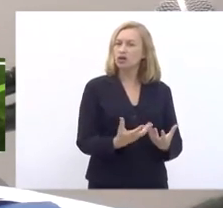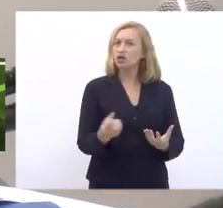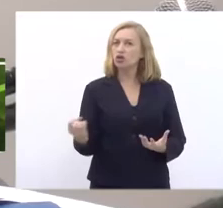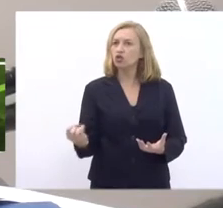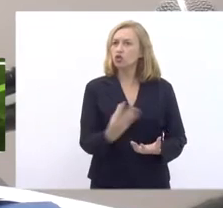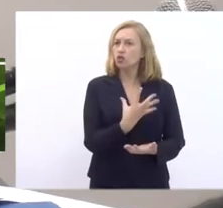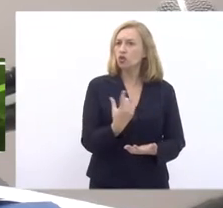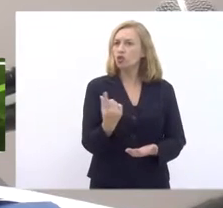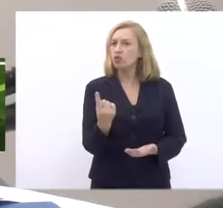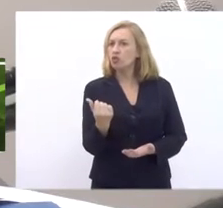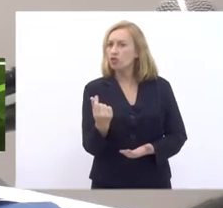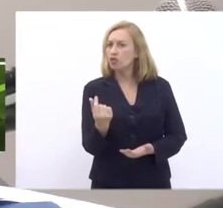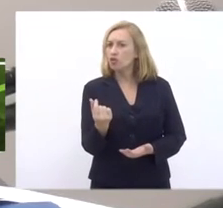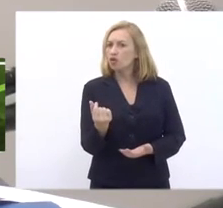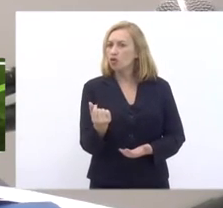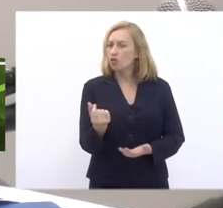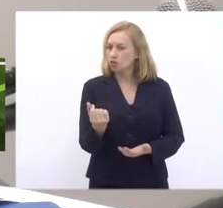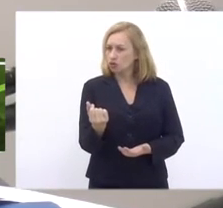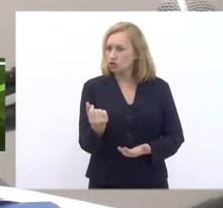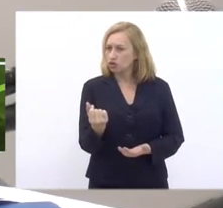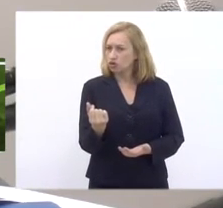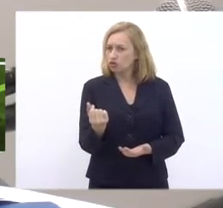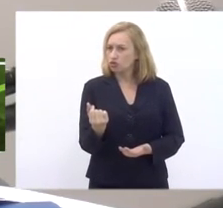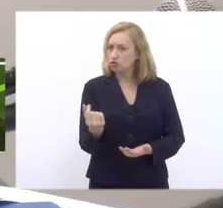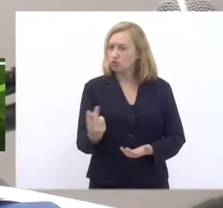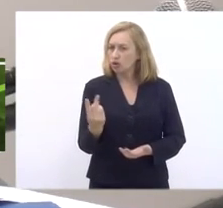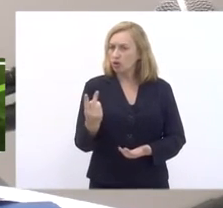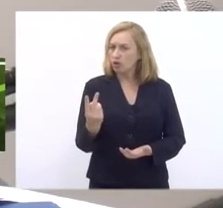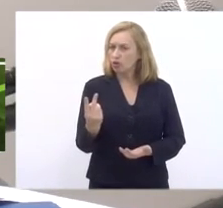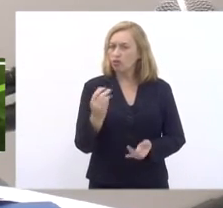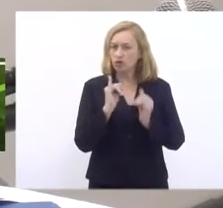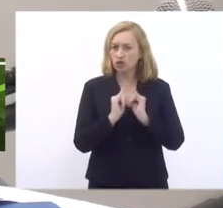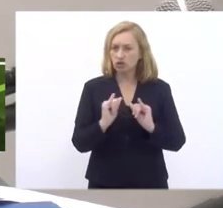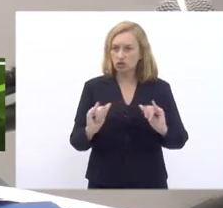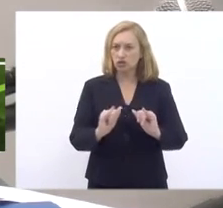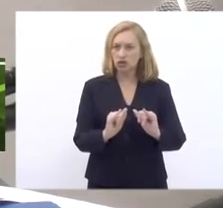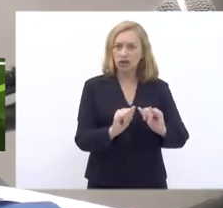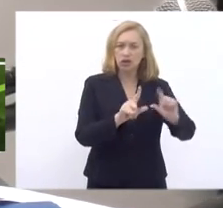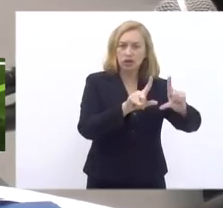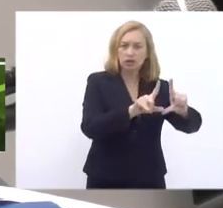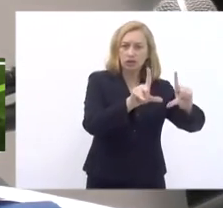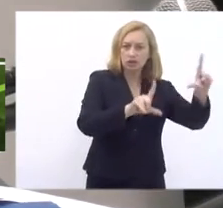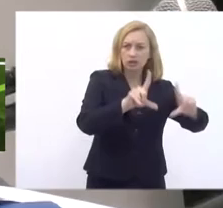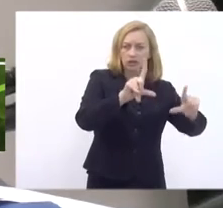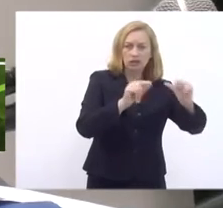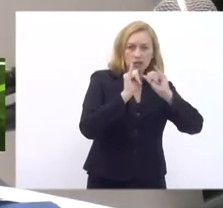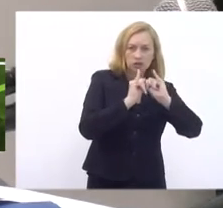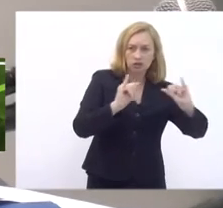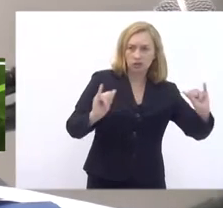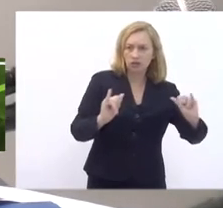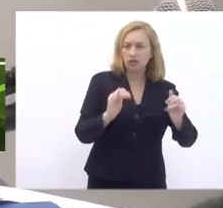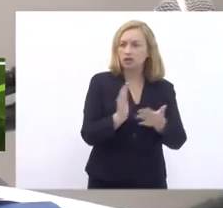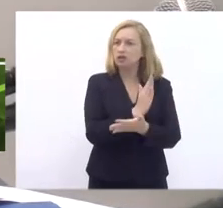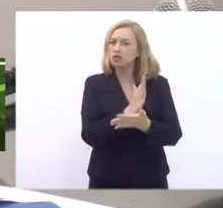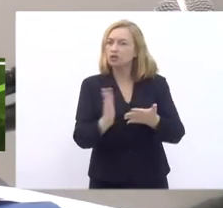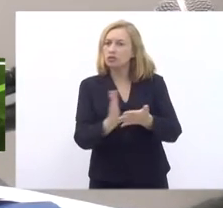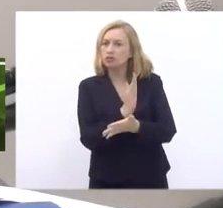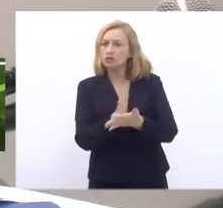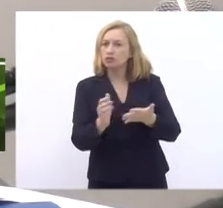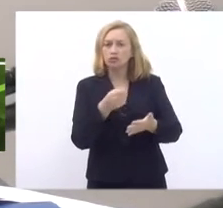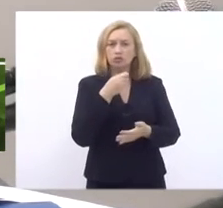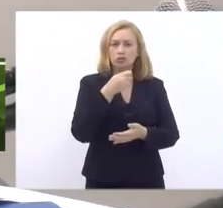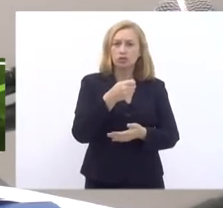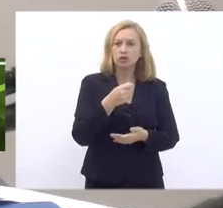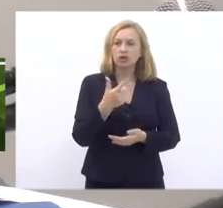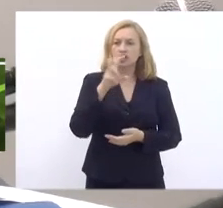nova tarifa que foi divulgada pela imprensa através de algumas reportagens, que passaria do valor